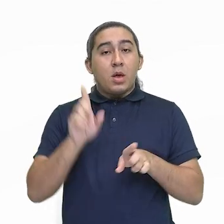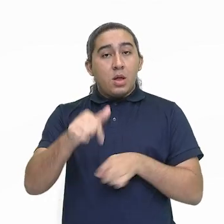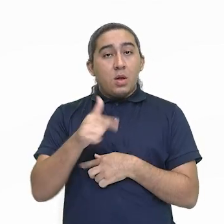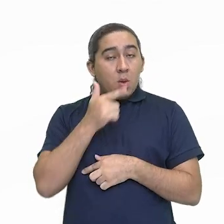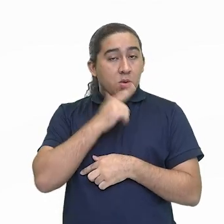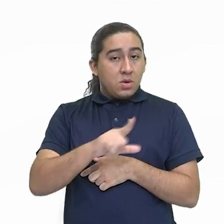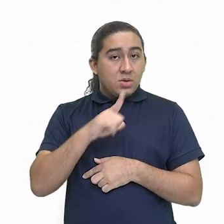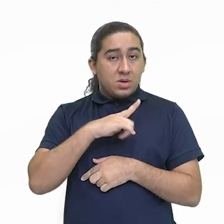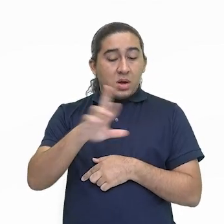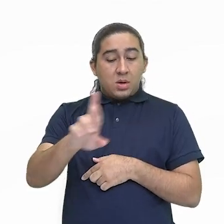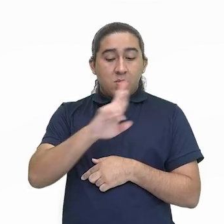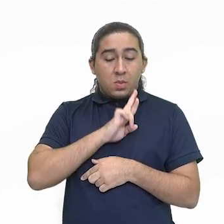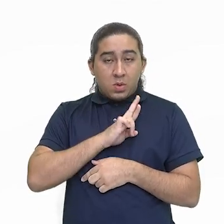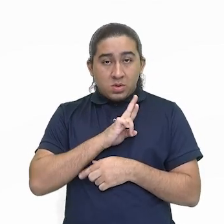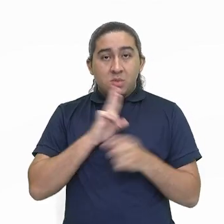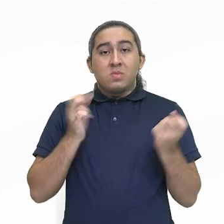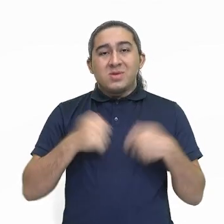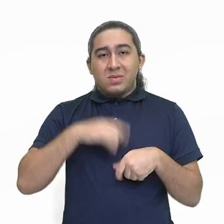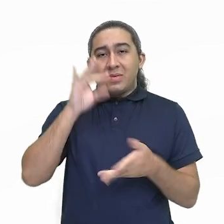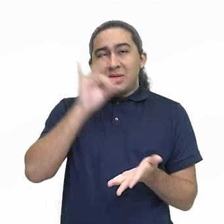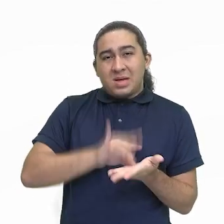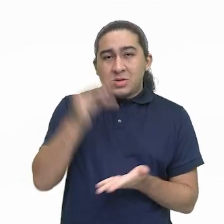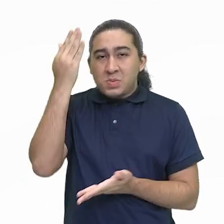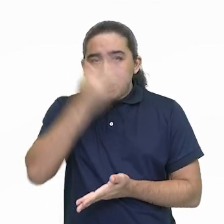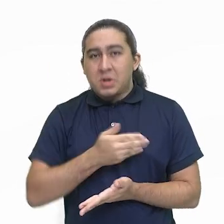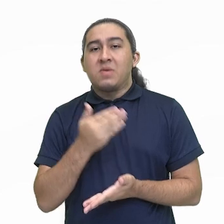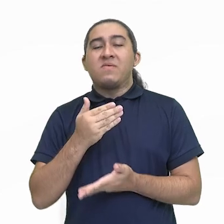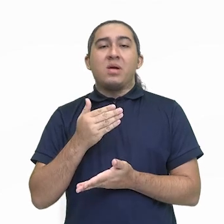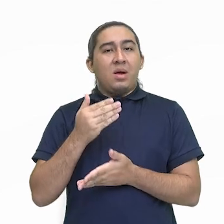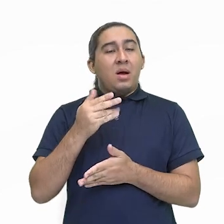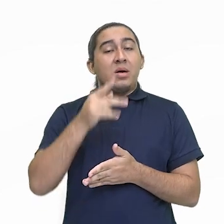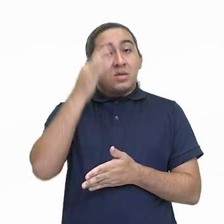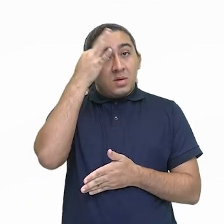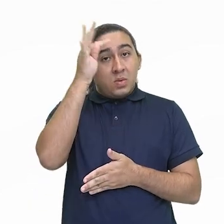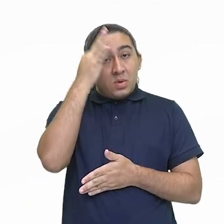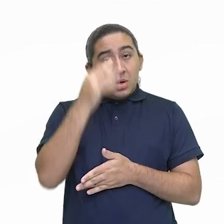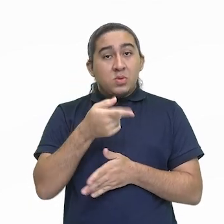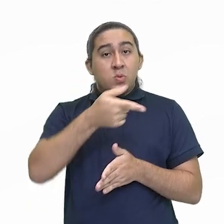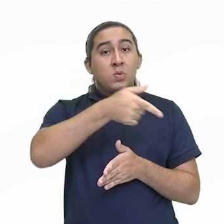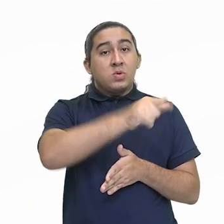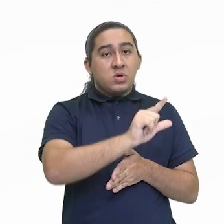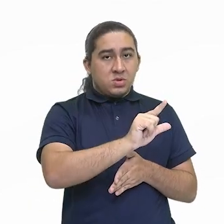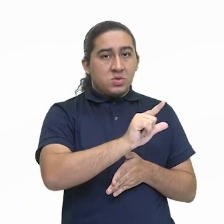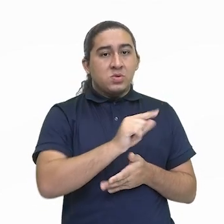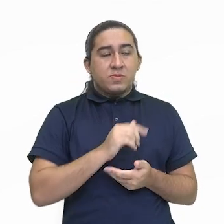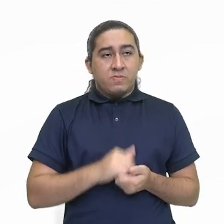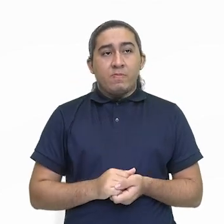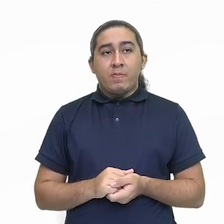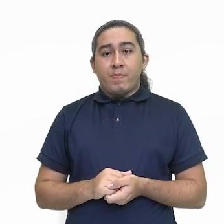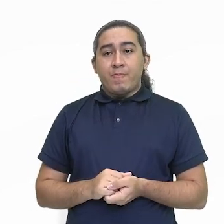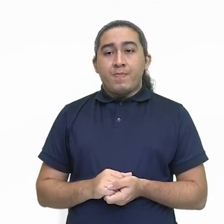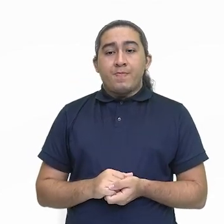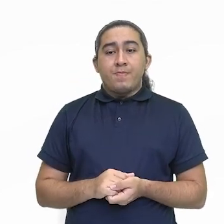obtiveram os resultados que confirmaram a proposição de Oparin e Haldane. Então,